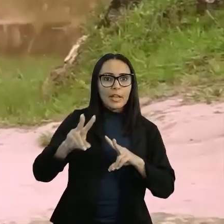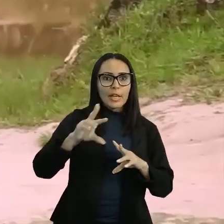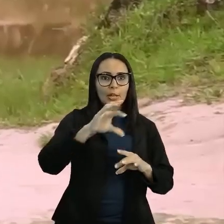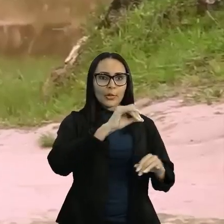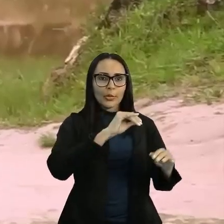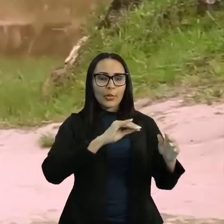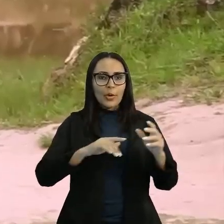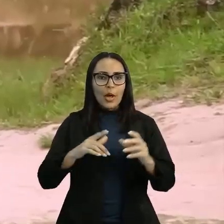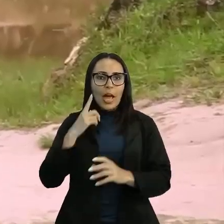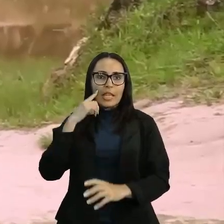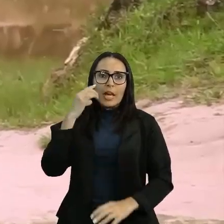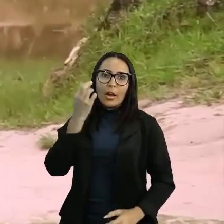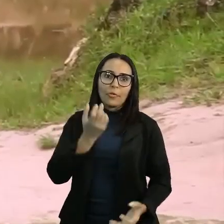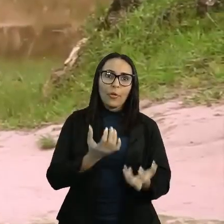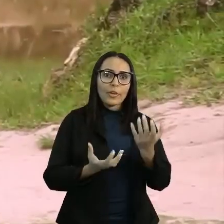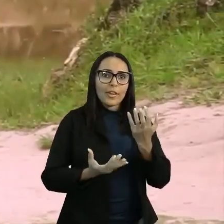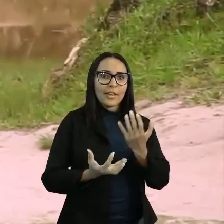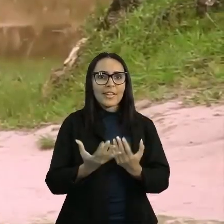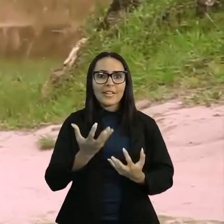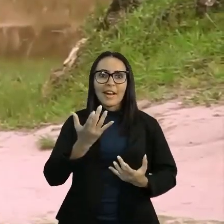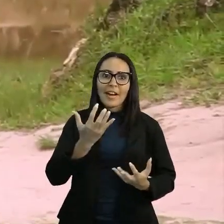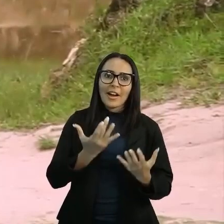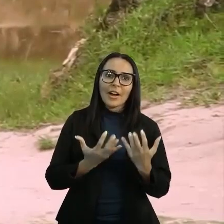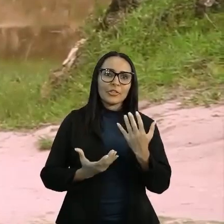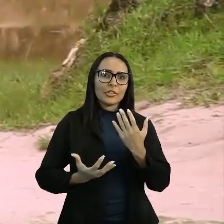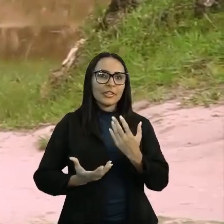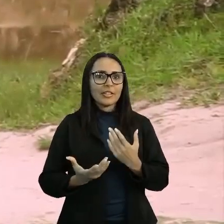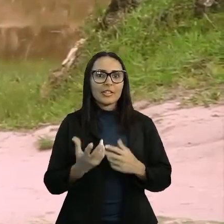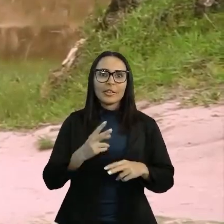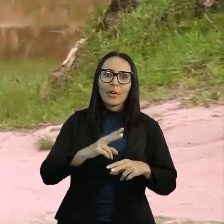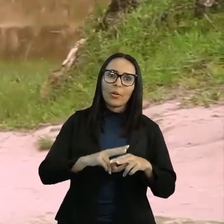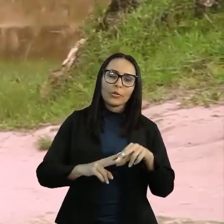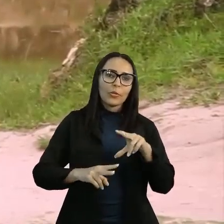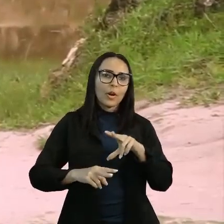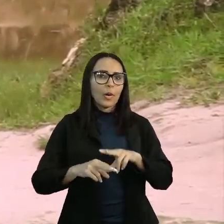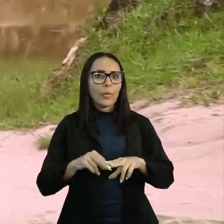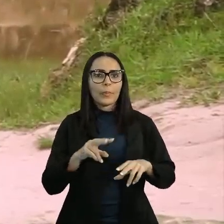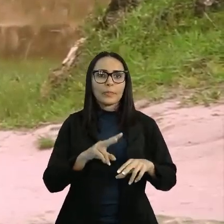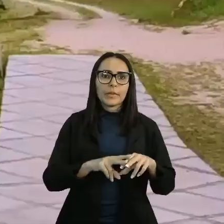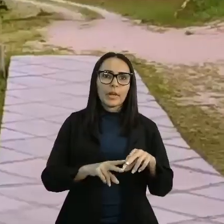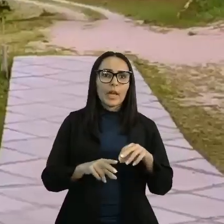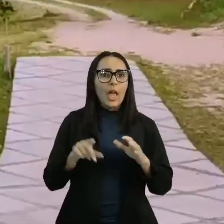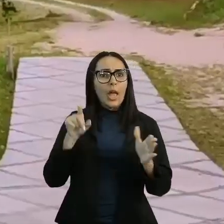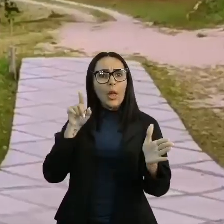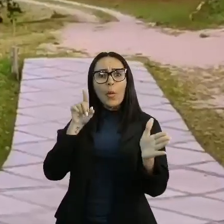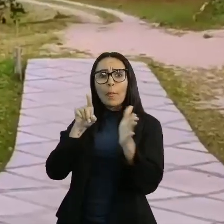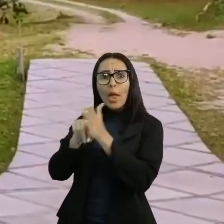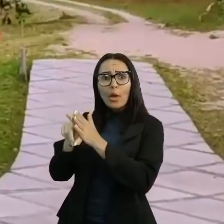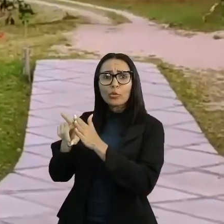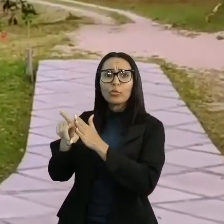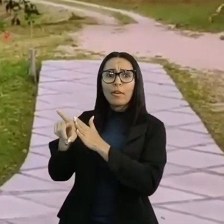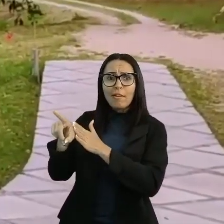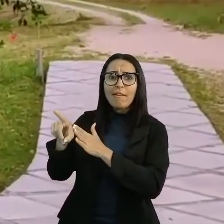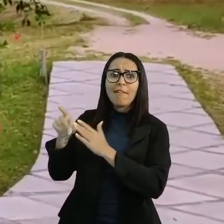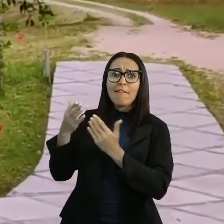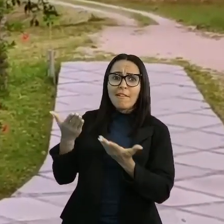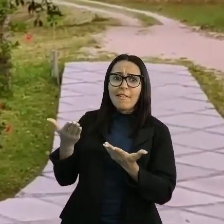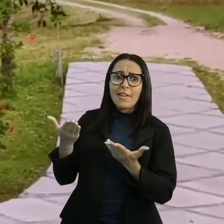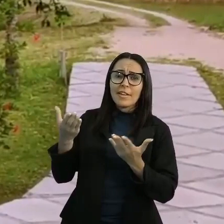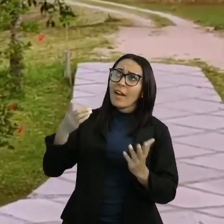Sim. Então é uma troca aí de experiências. E aí eles devolvem o que foi extraído da terra. Isso, muito bem. Muito obrigada.